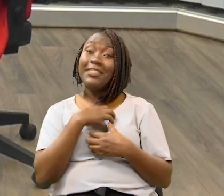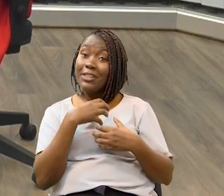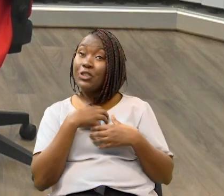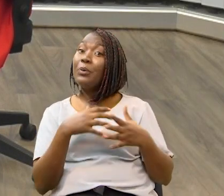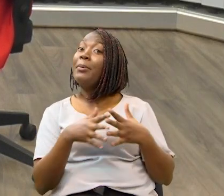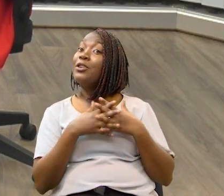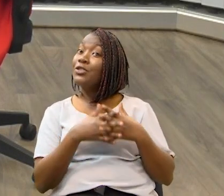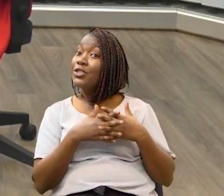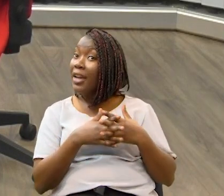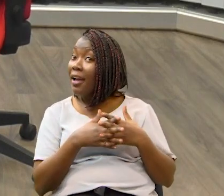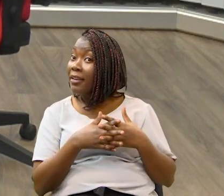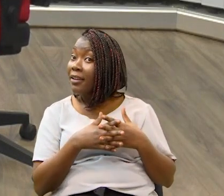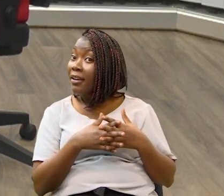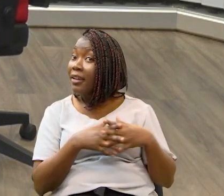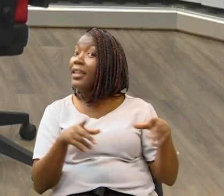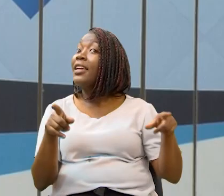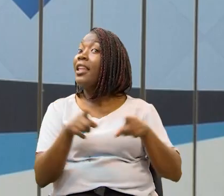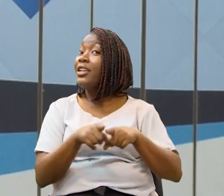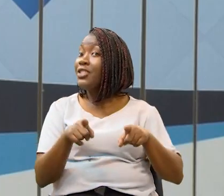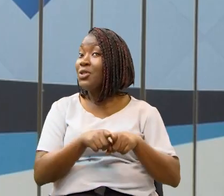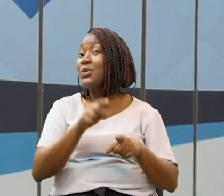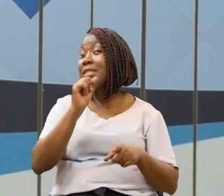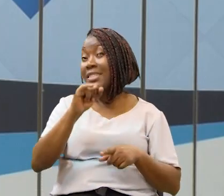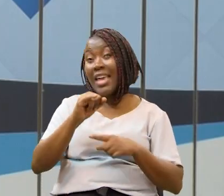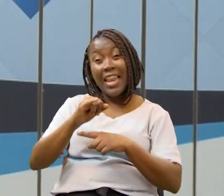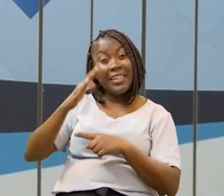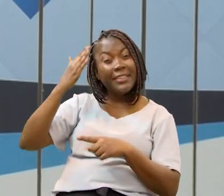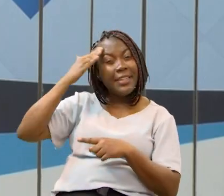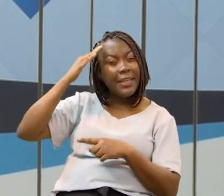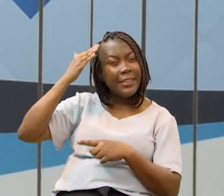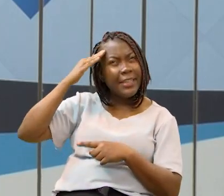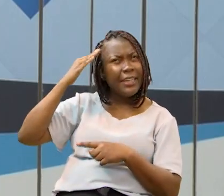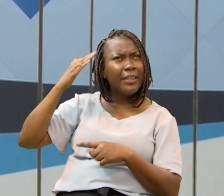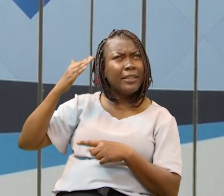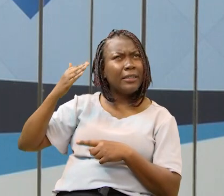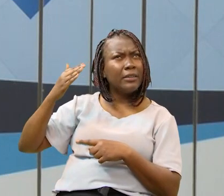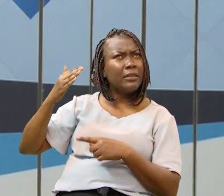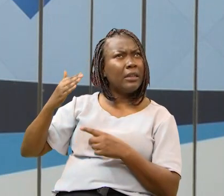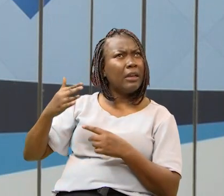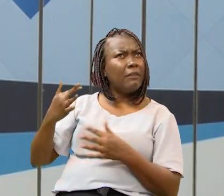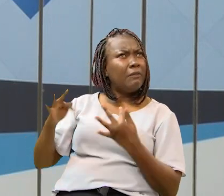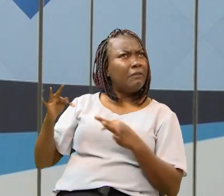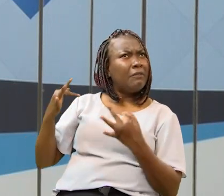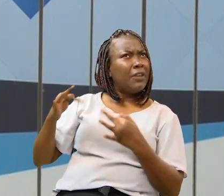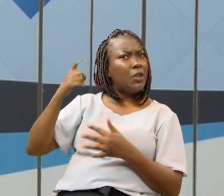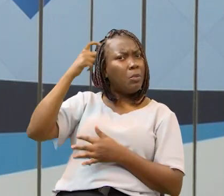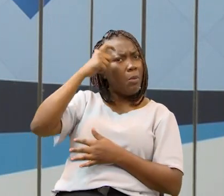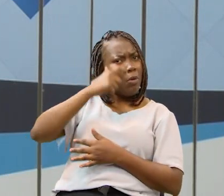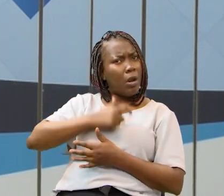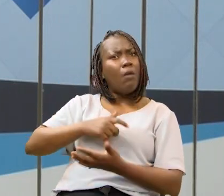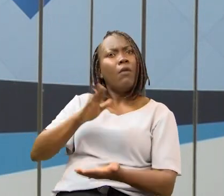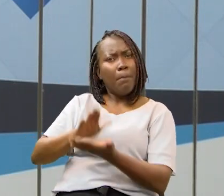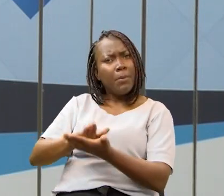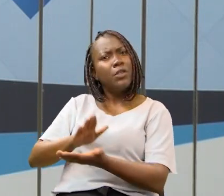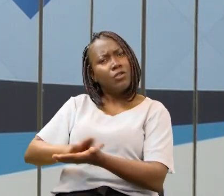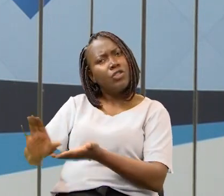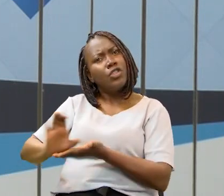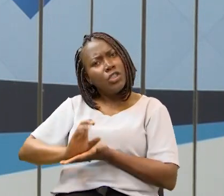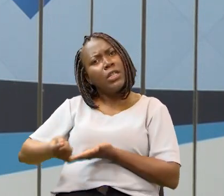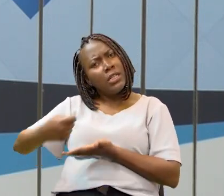sentiu prejudicada, e além disso, se ela entender que isso, né, feriu a moral dela, ela pode pedir uma